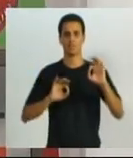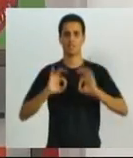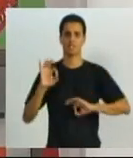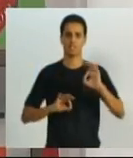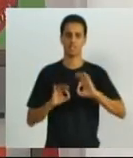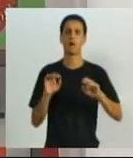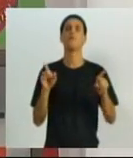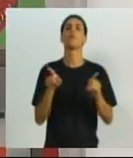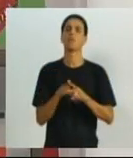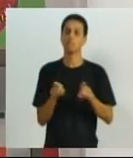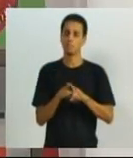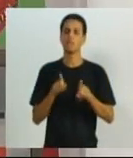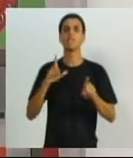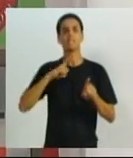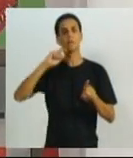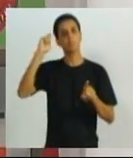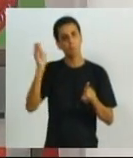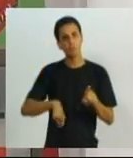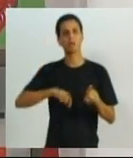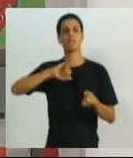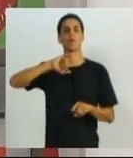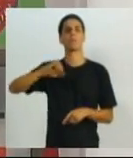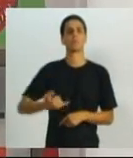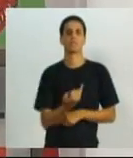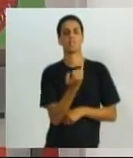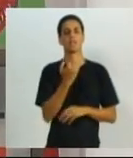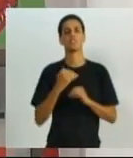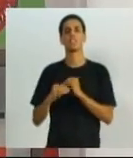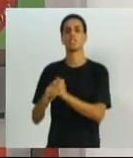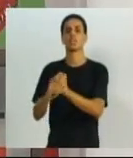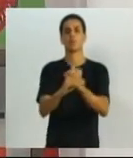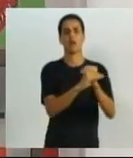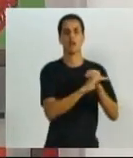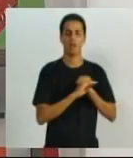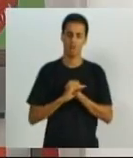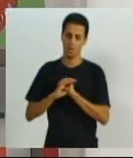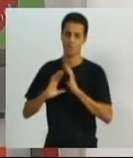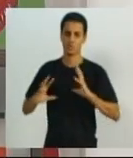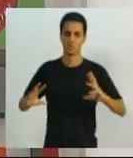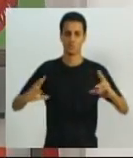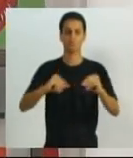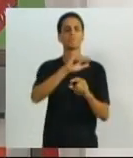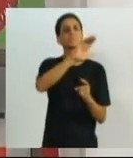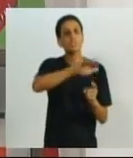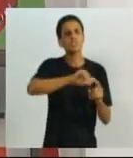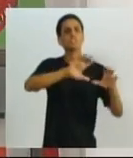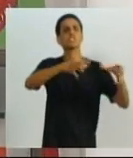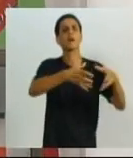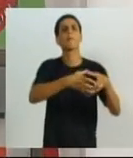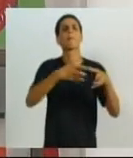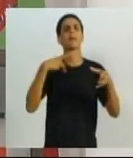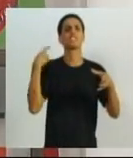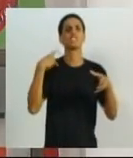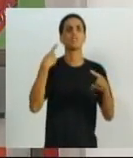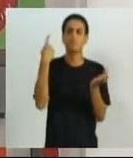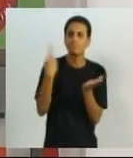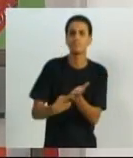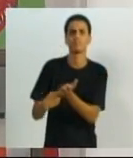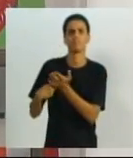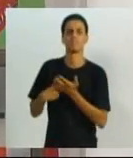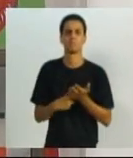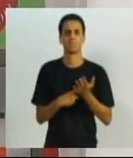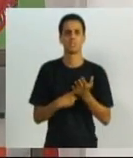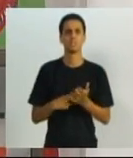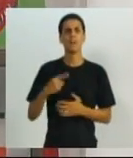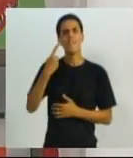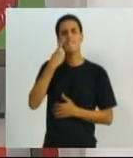a oportunidade, oferecendo condições de igualdade a todos. Chamar os partidos aqui para pactuar. Eu quero ver quem é que vai desafiar